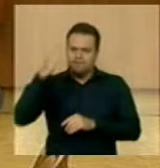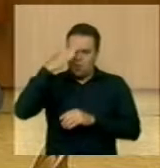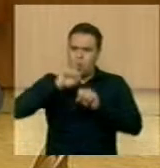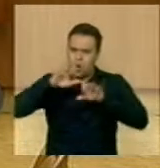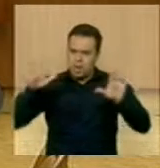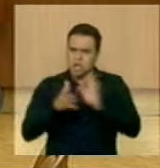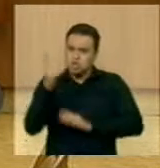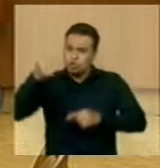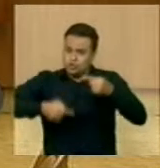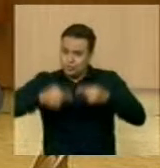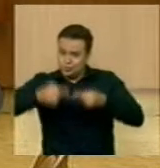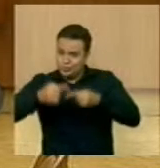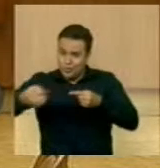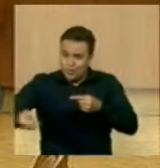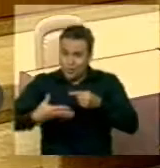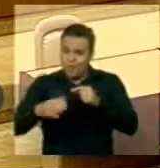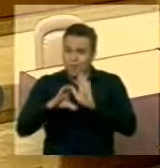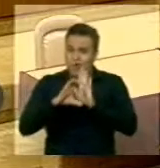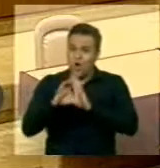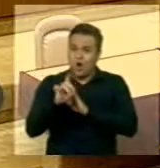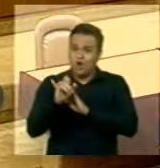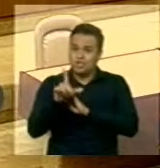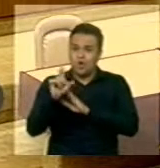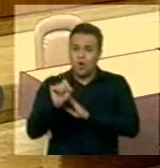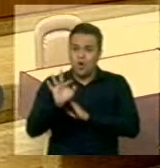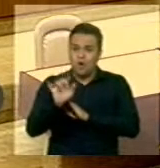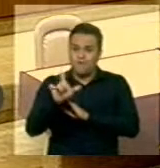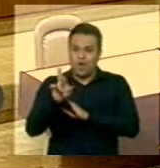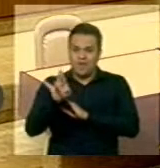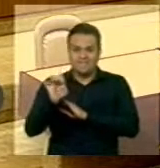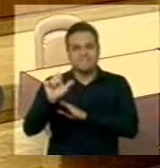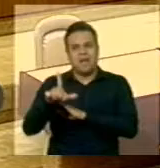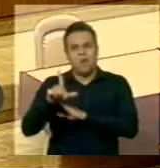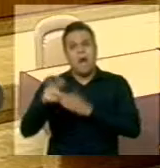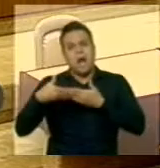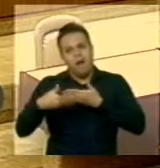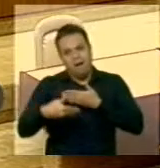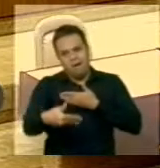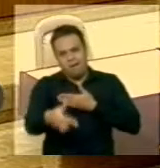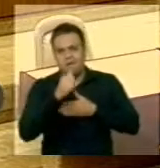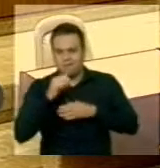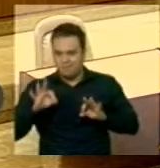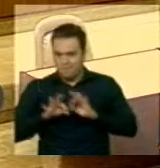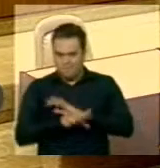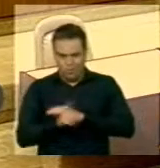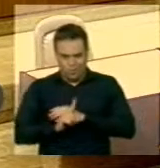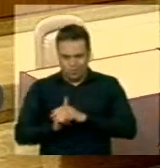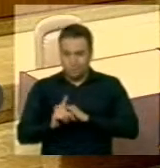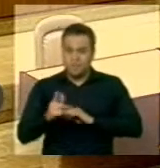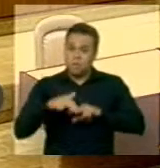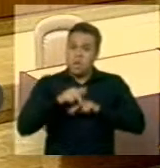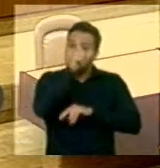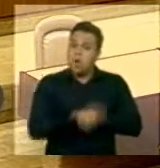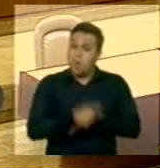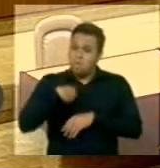nas discussões sobre o novo Código Florestal, que ainda estão em curso aqui neste plenário. Então, Vossa Excelência não está